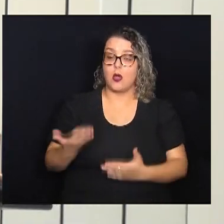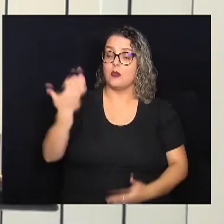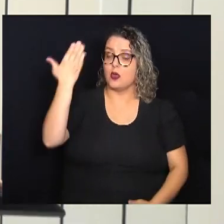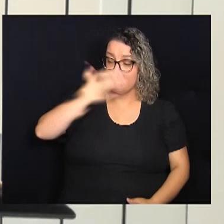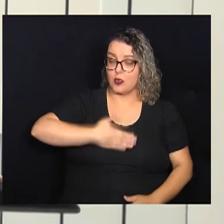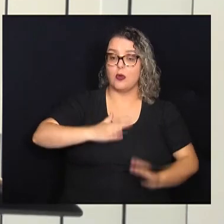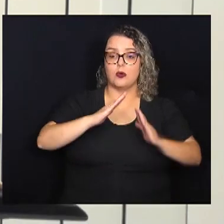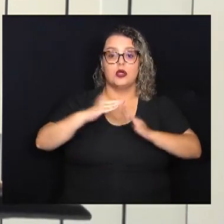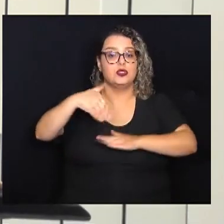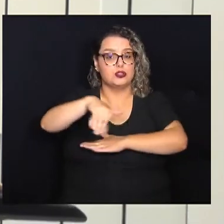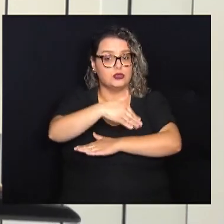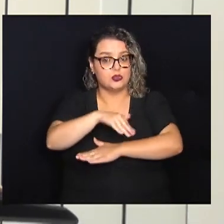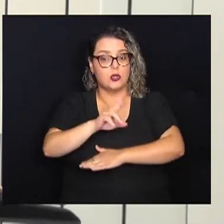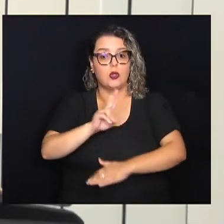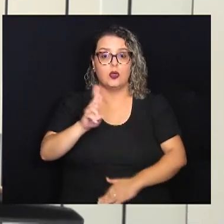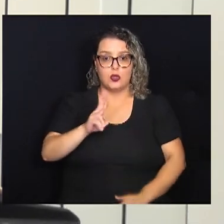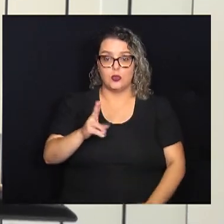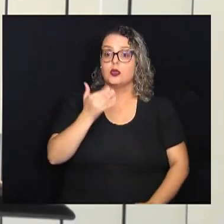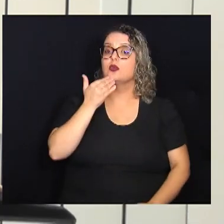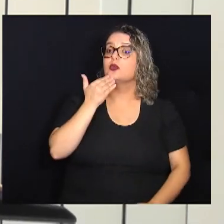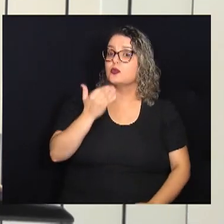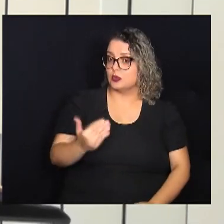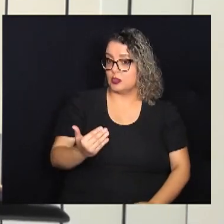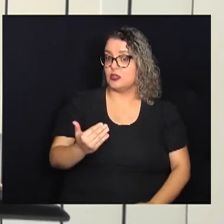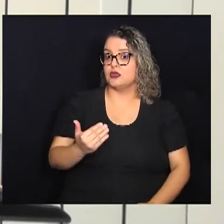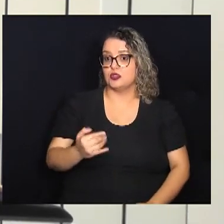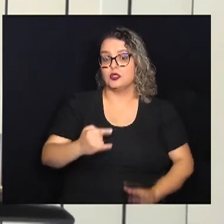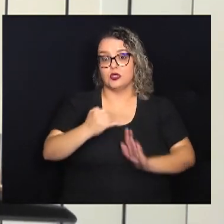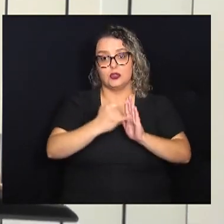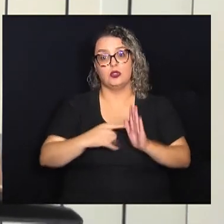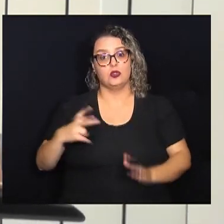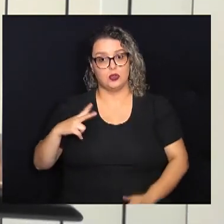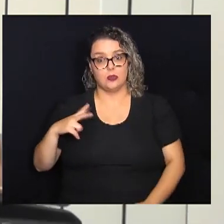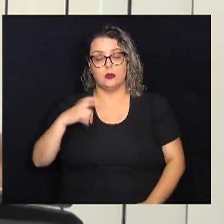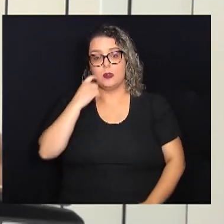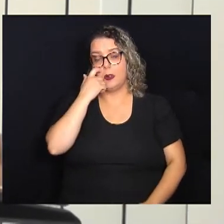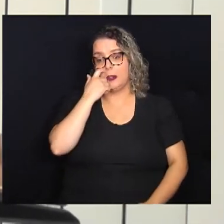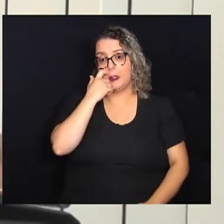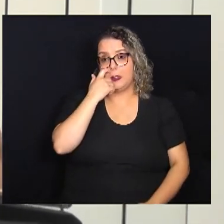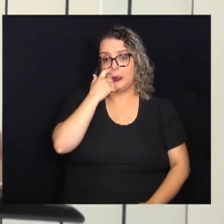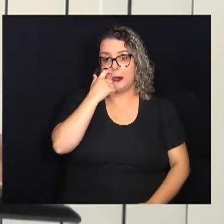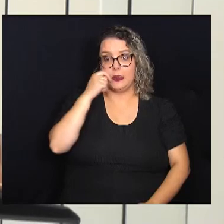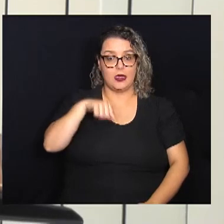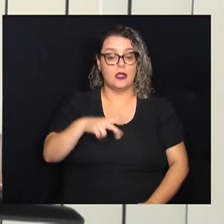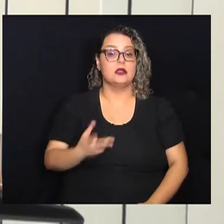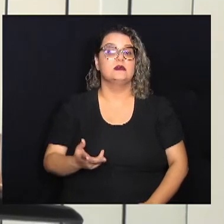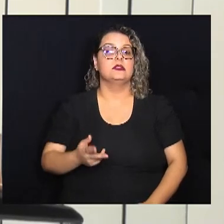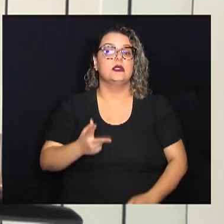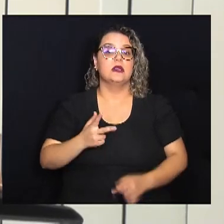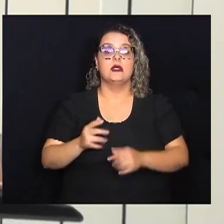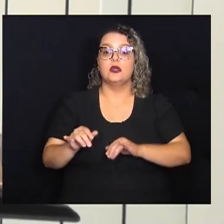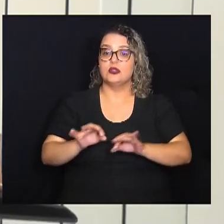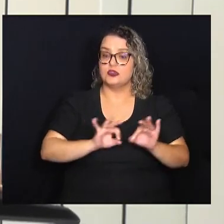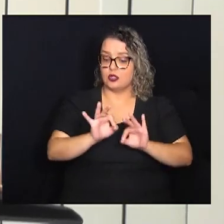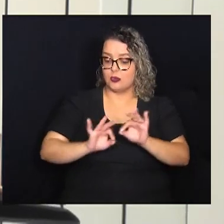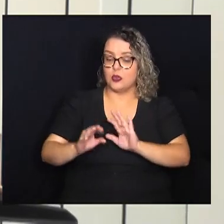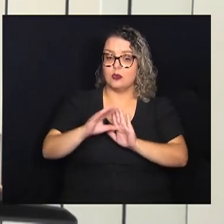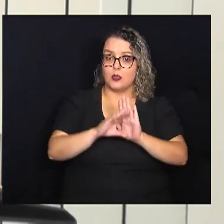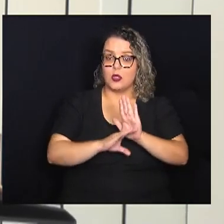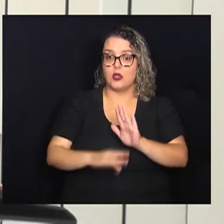de endereço em nome do solicitante e documentos pessoais. Esta edição do programa vai esterilizar animais de